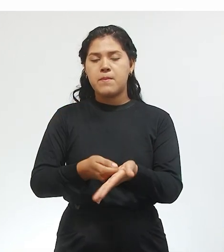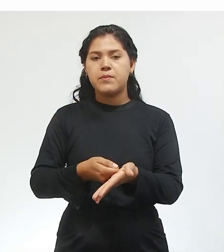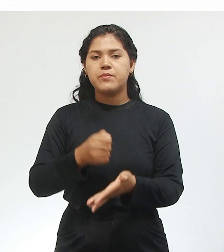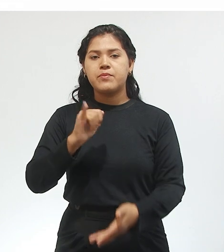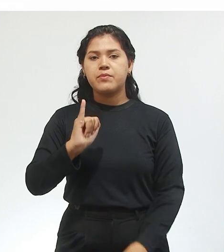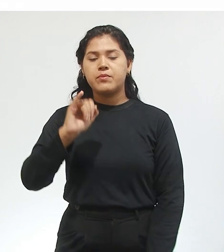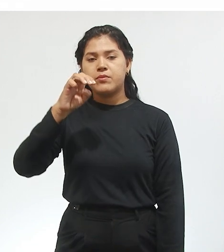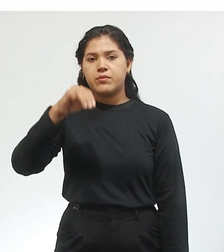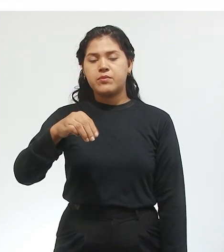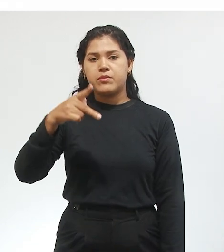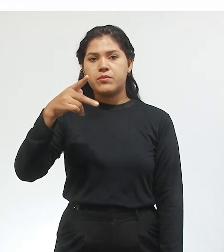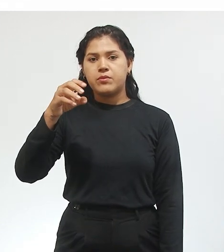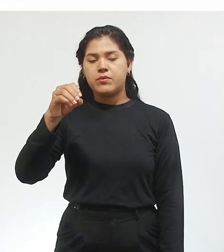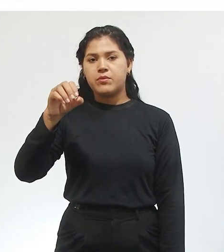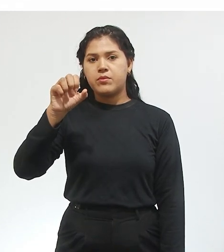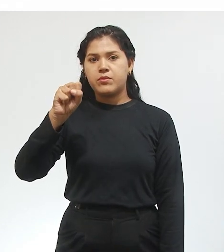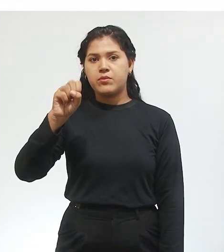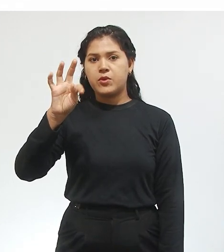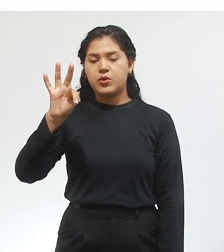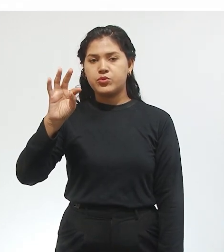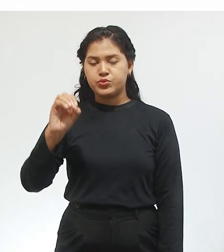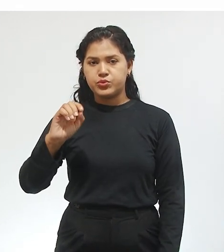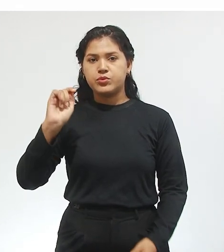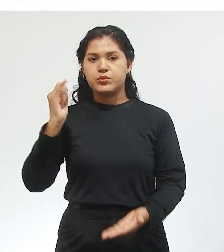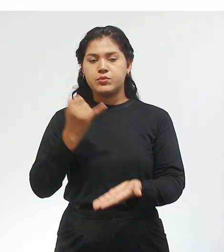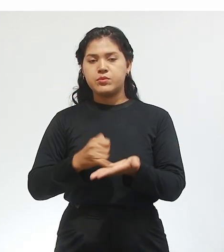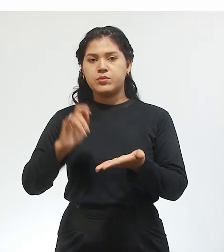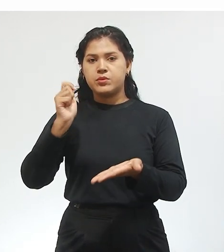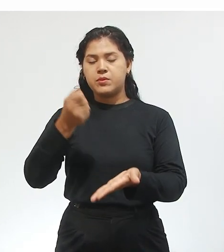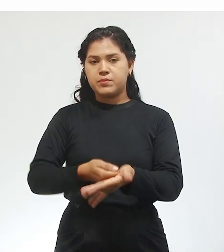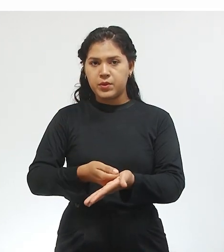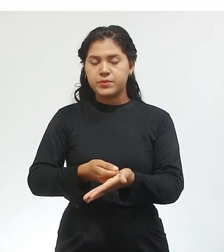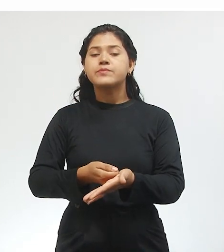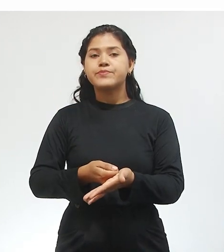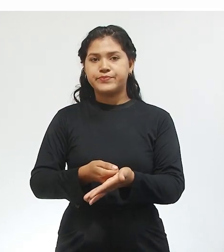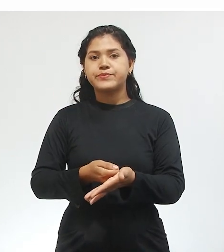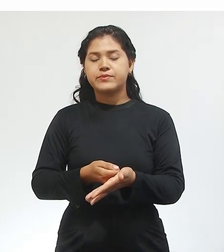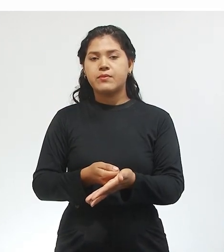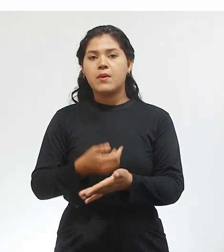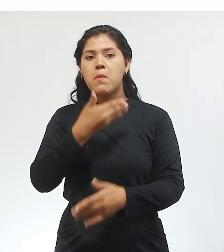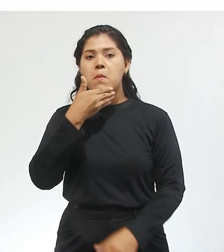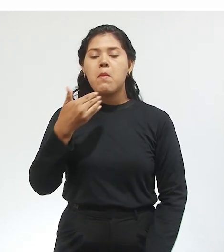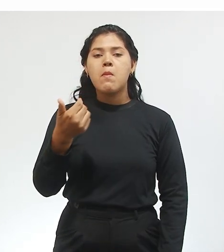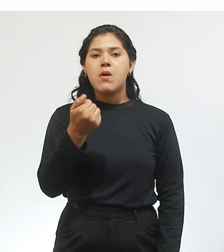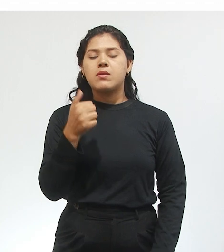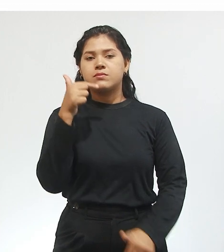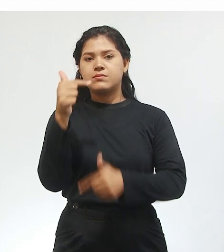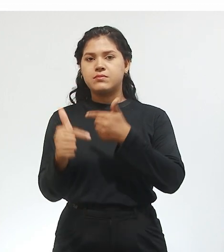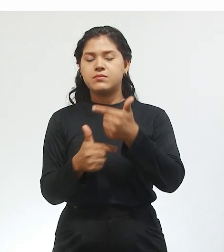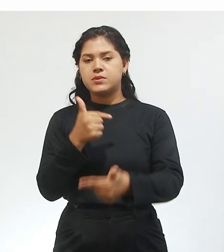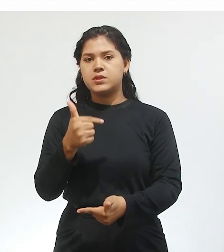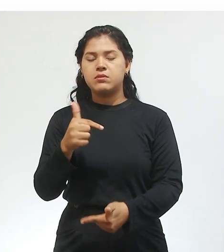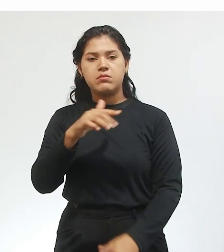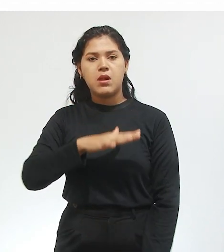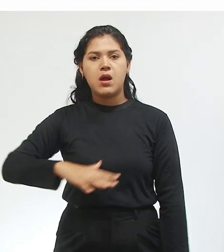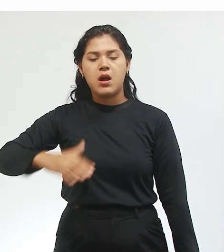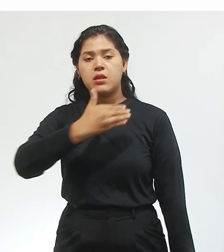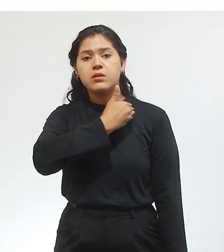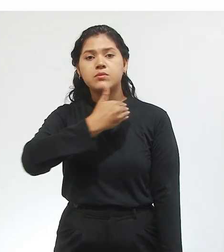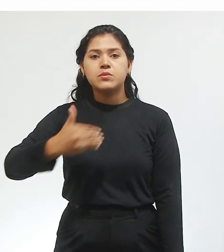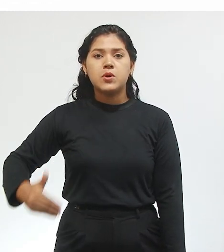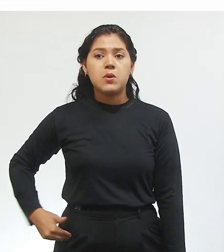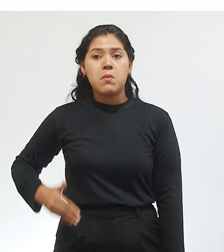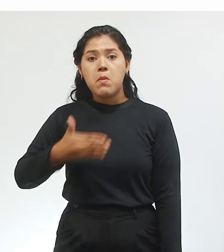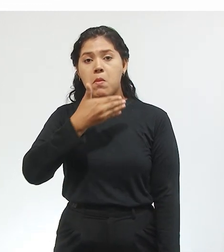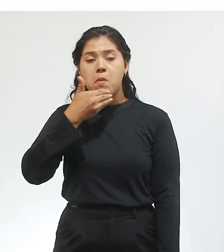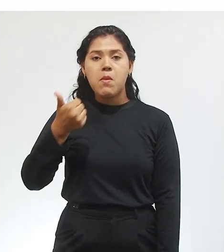aplicados na melhoria do serviço público, na melhoria do nosso estado, da nossa cidade, do nosso país,